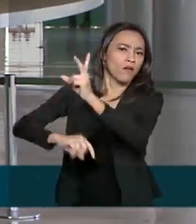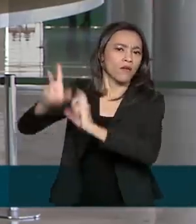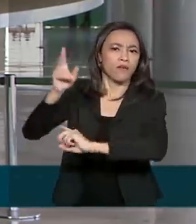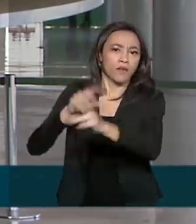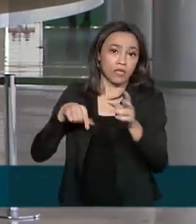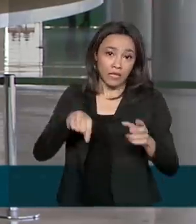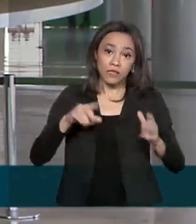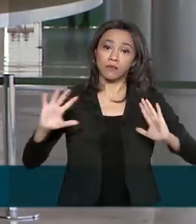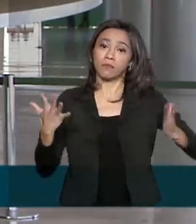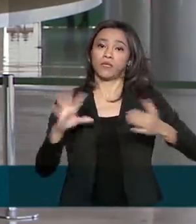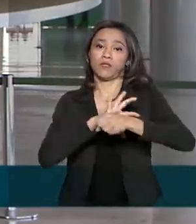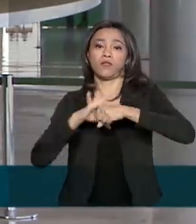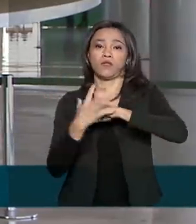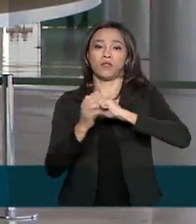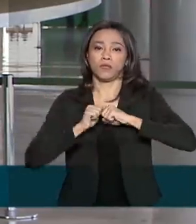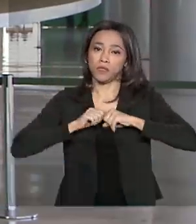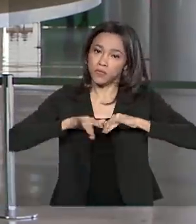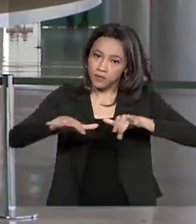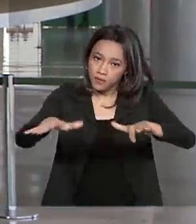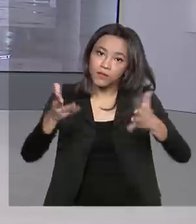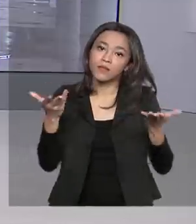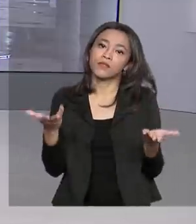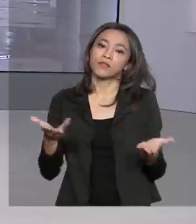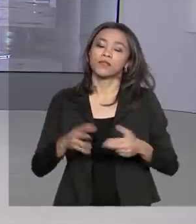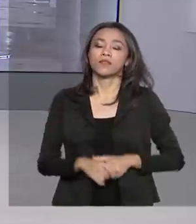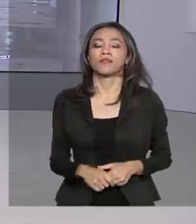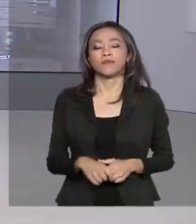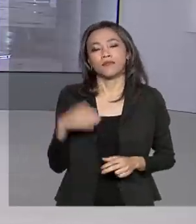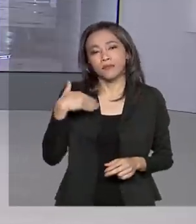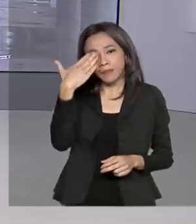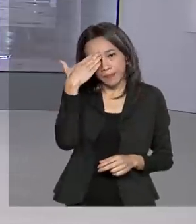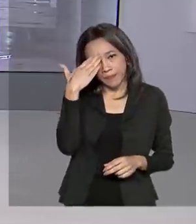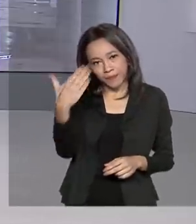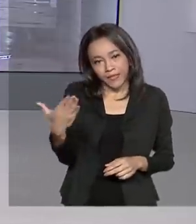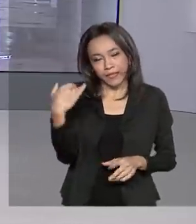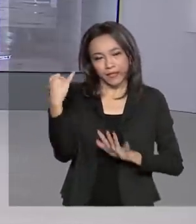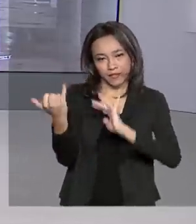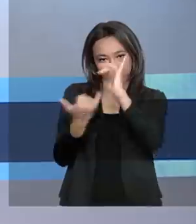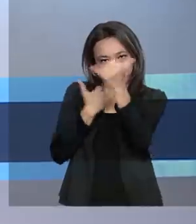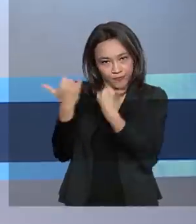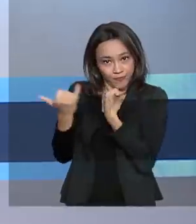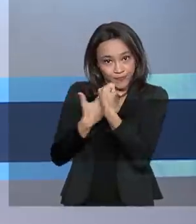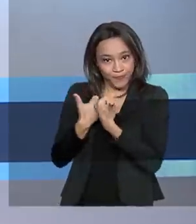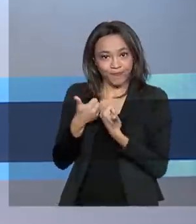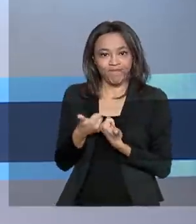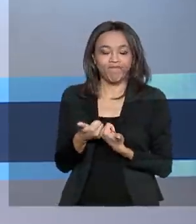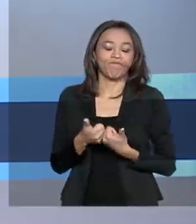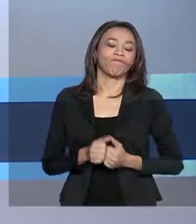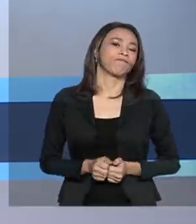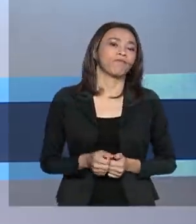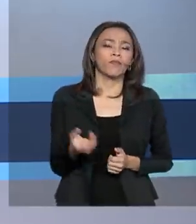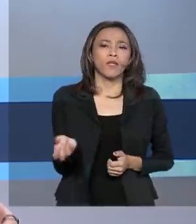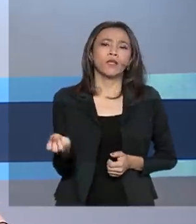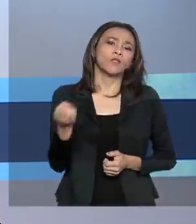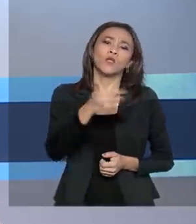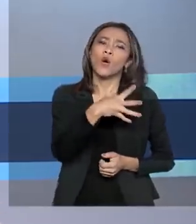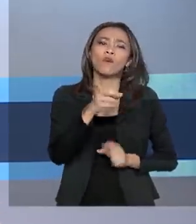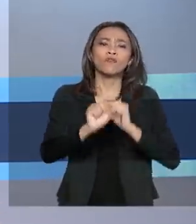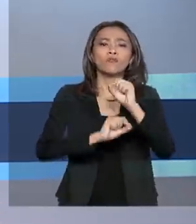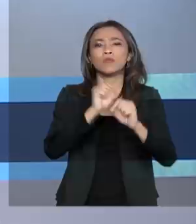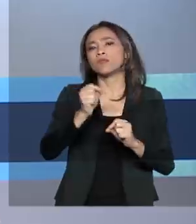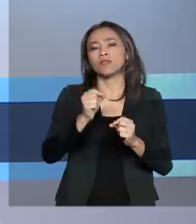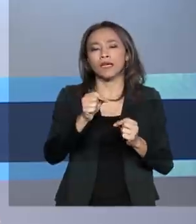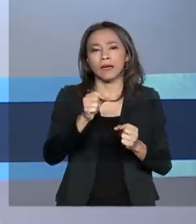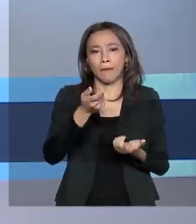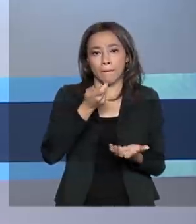a pandemia do coronavírus. Renata. Obrigada, Luciana, pelas suas informações. Novos lotes do auxílio